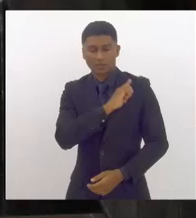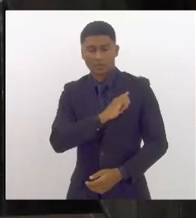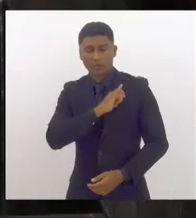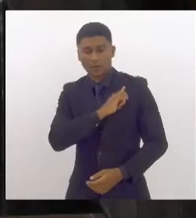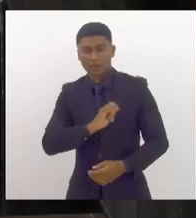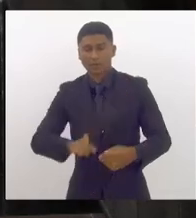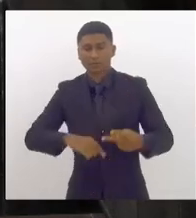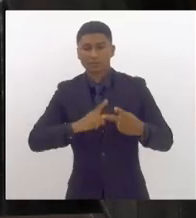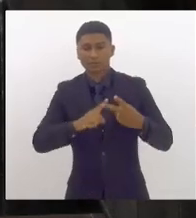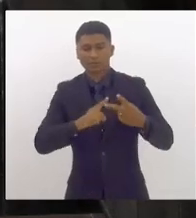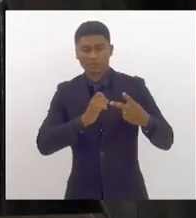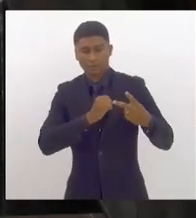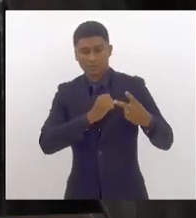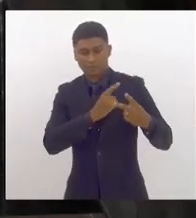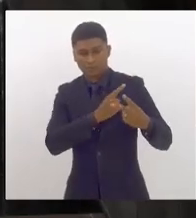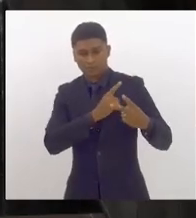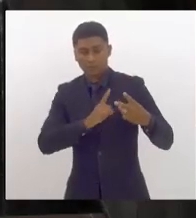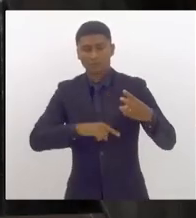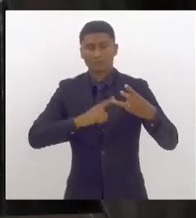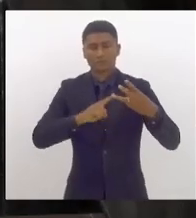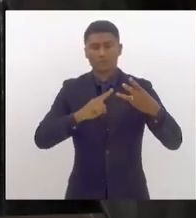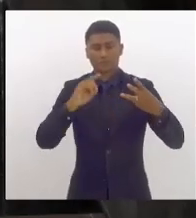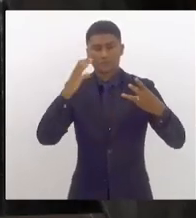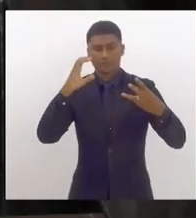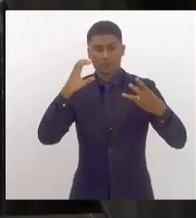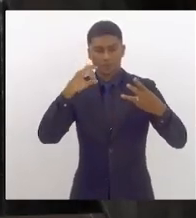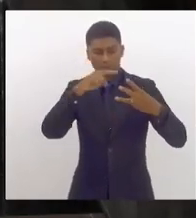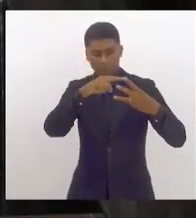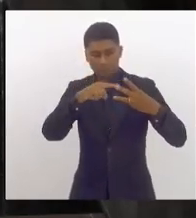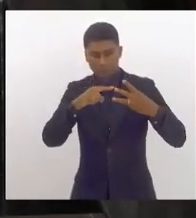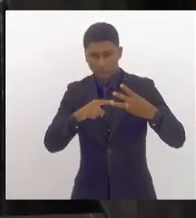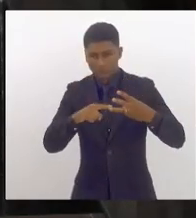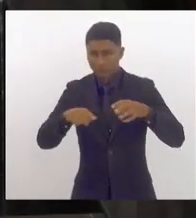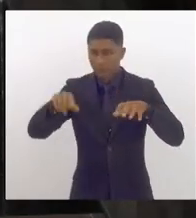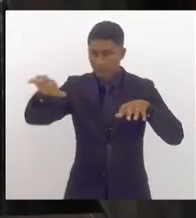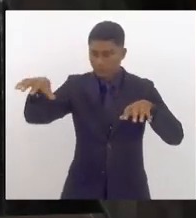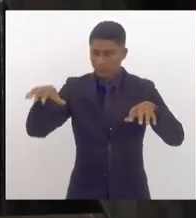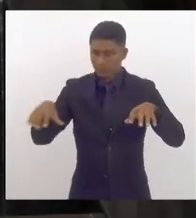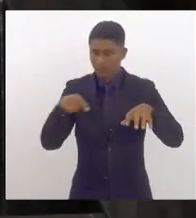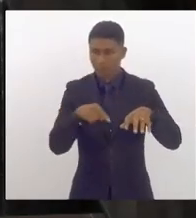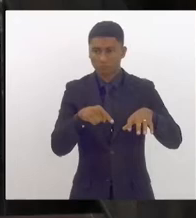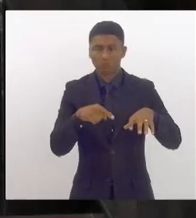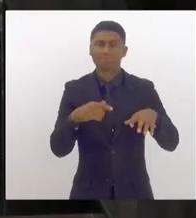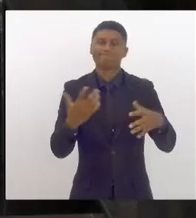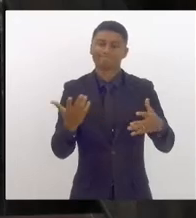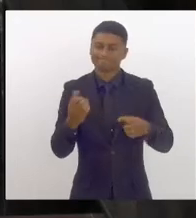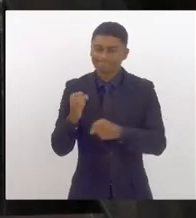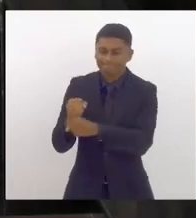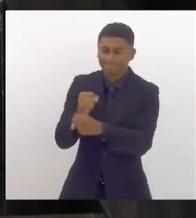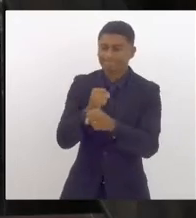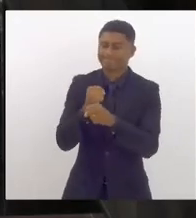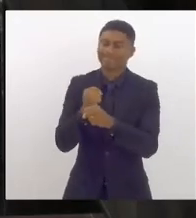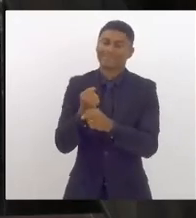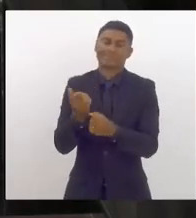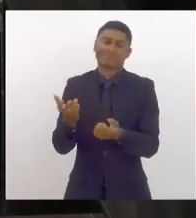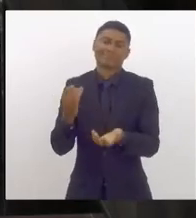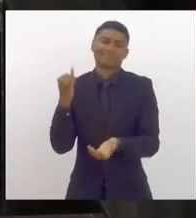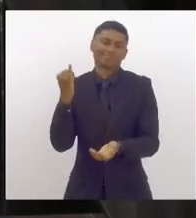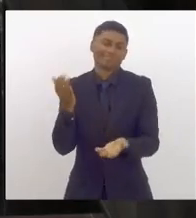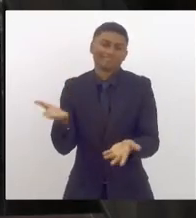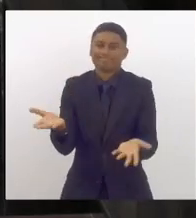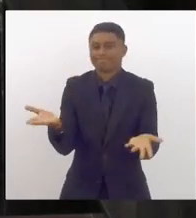Gonçalo e Niterói o YouTube Eu Chorar presente eu vou aqui